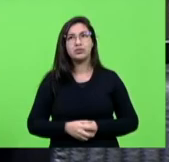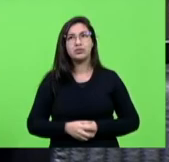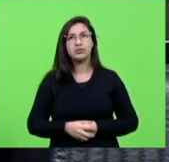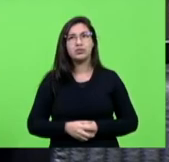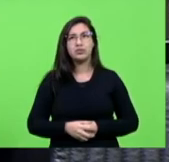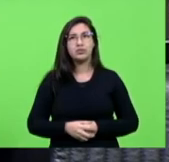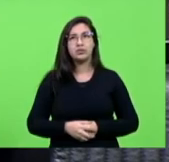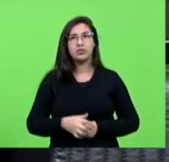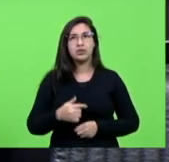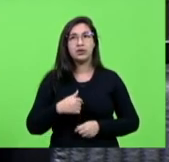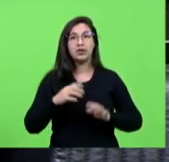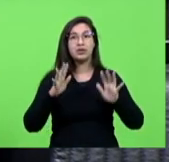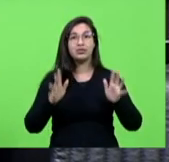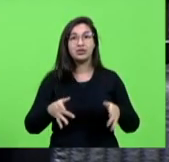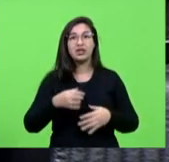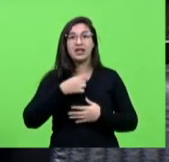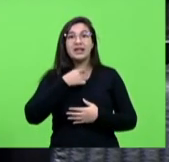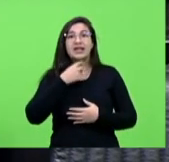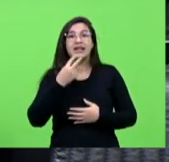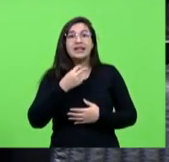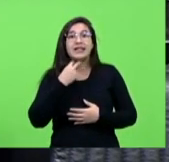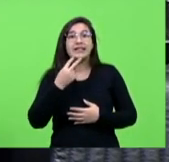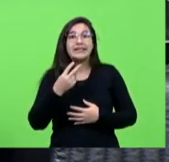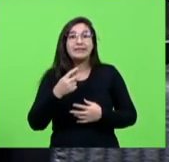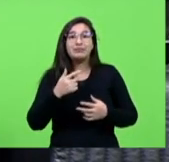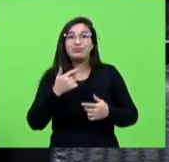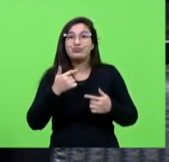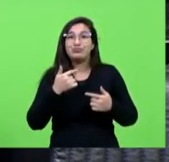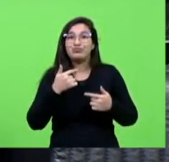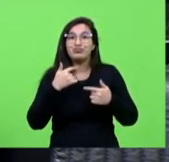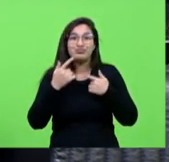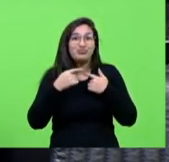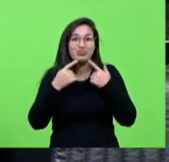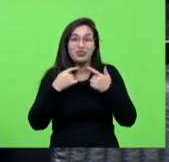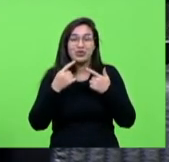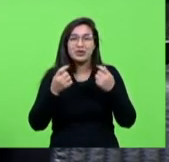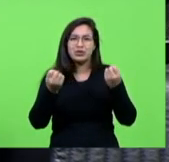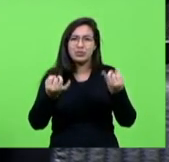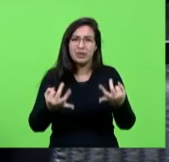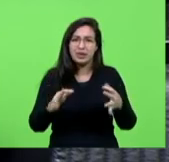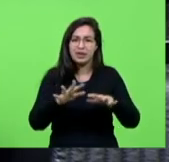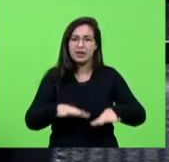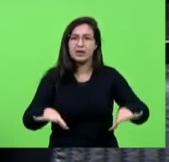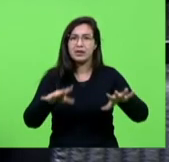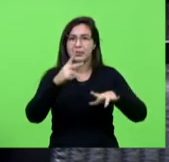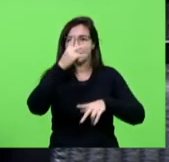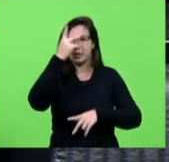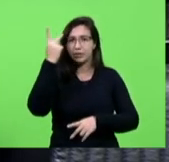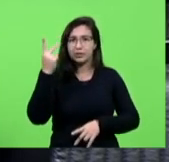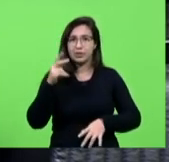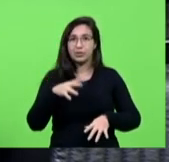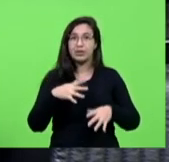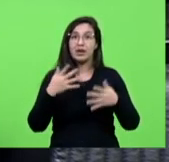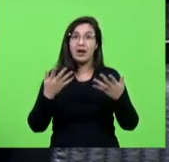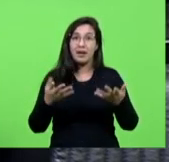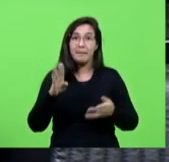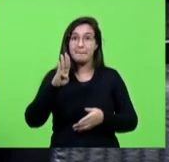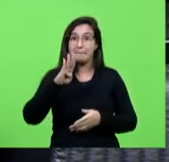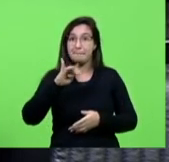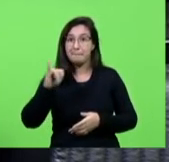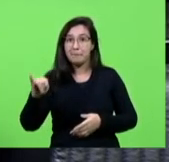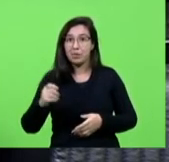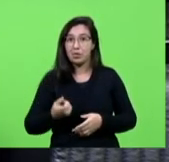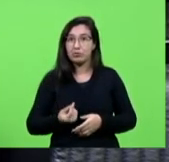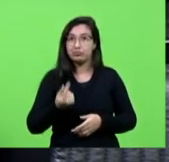Eu já estou ficando rouco de explicar isso nas redes sociais, explicar para todas as pessoas, movimentam bilhões no estado de Santa Catarina todo